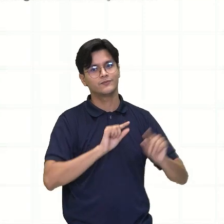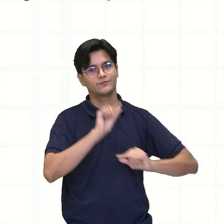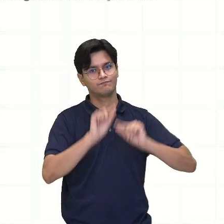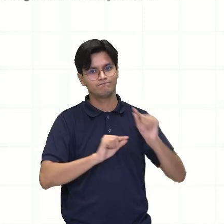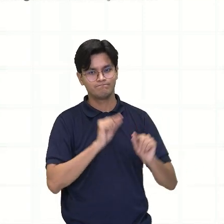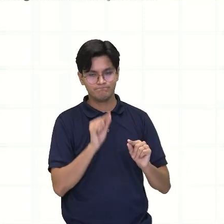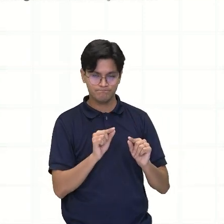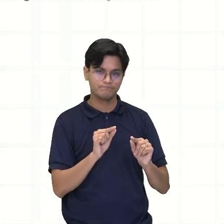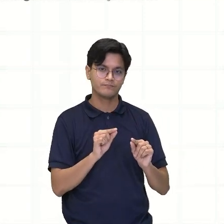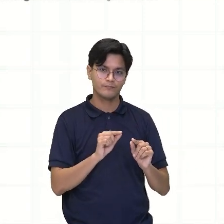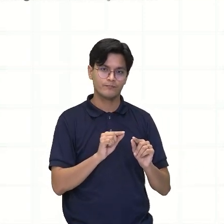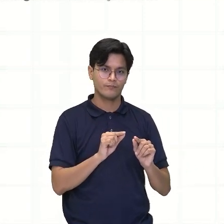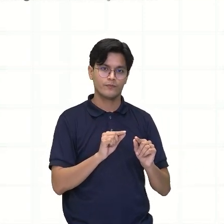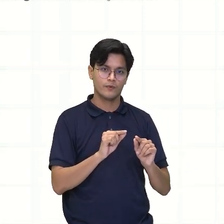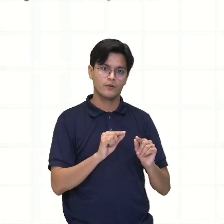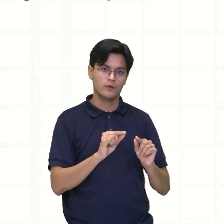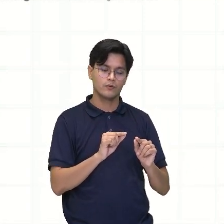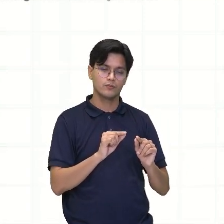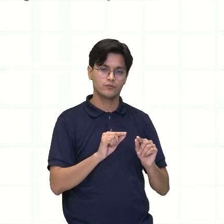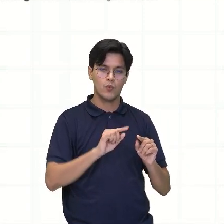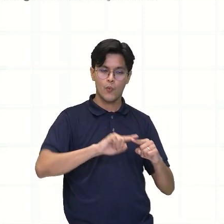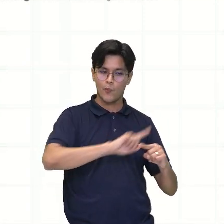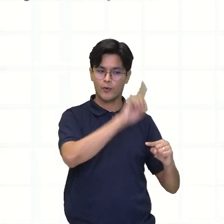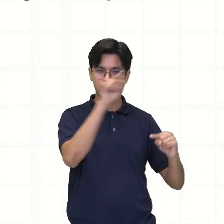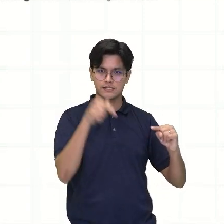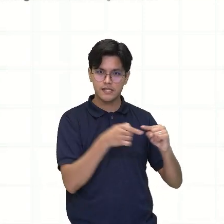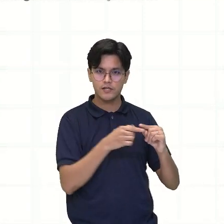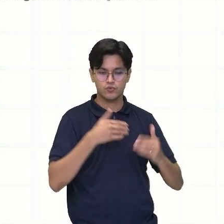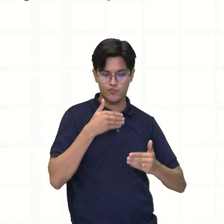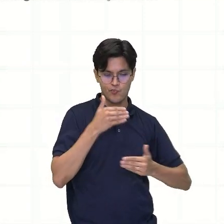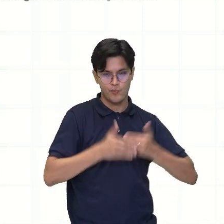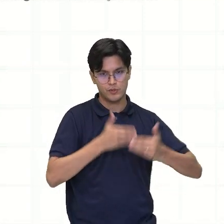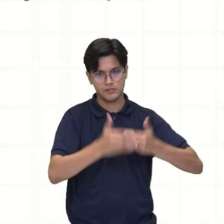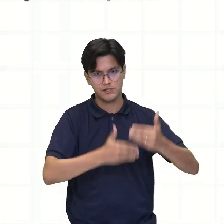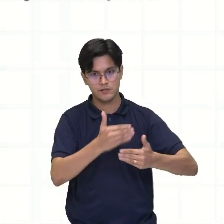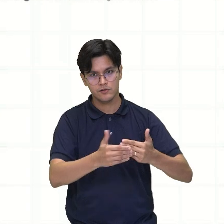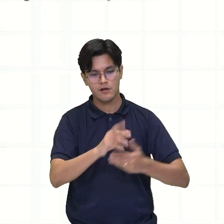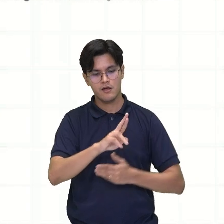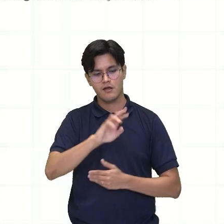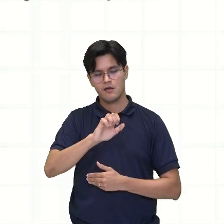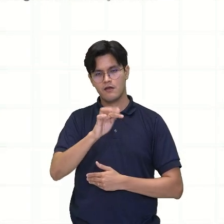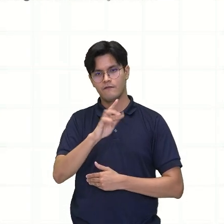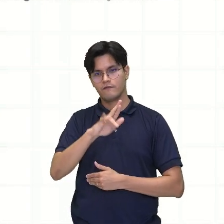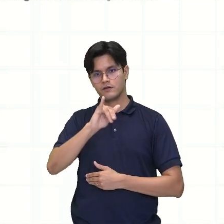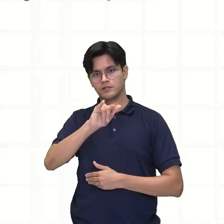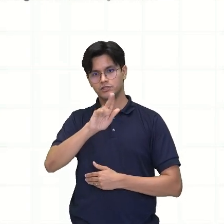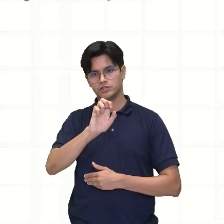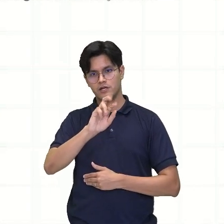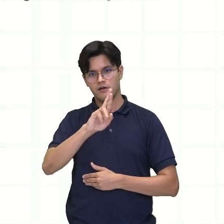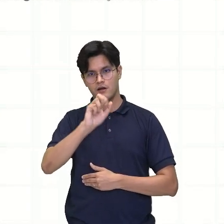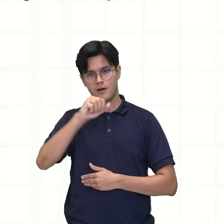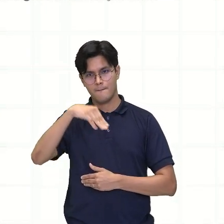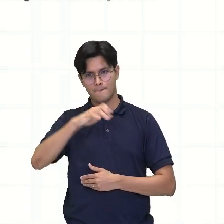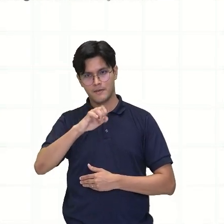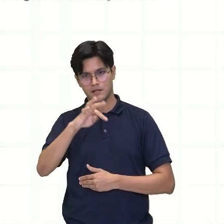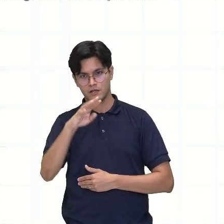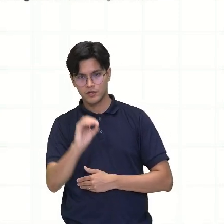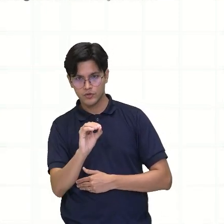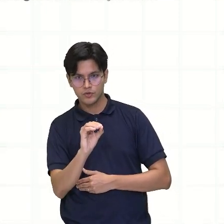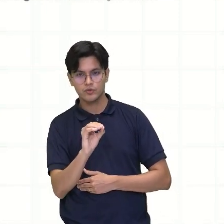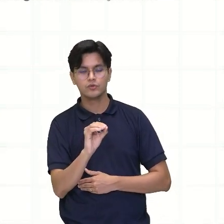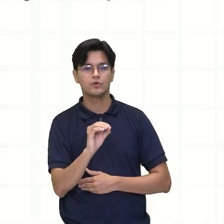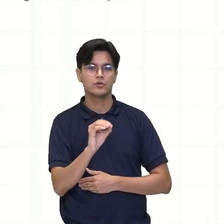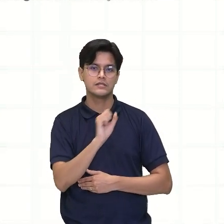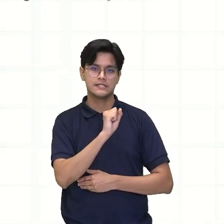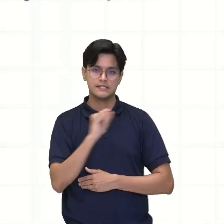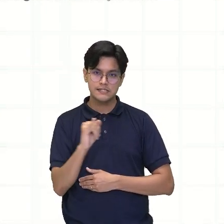gás refrigerante, que faz, né, com que haja ali a